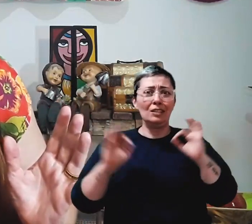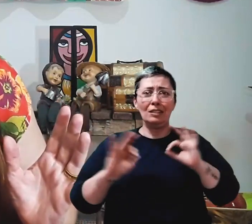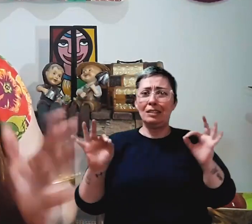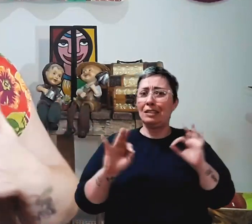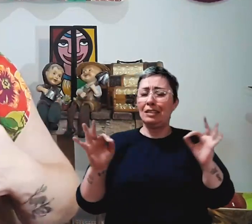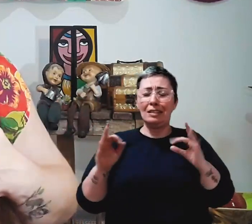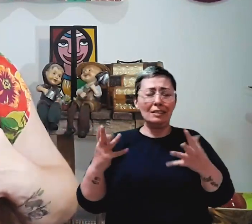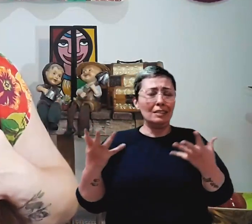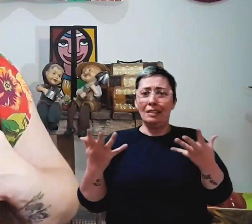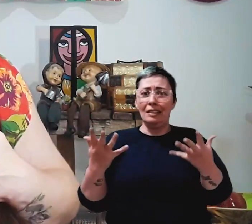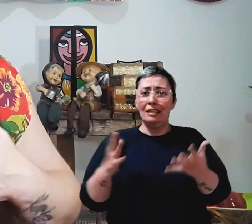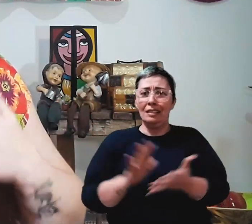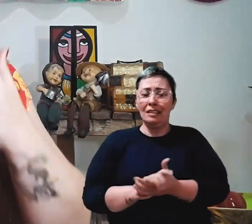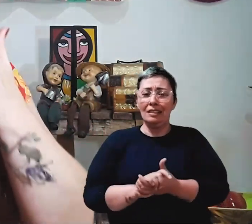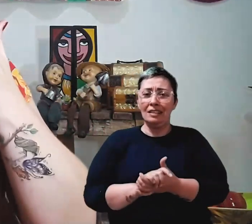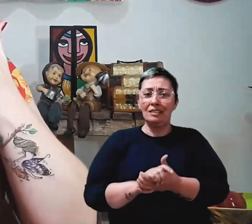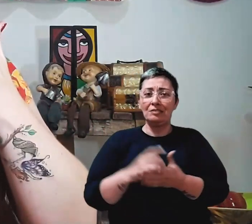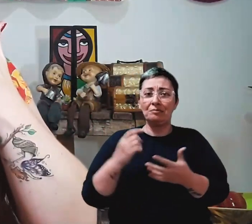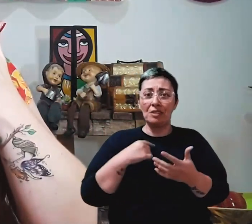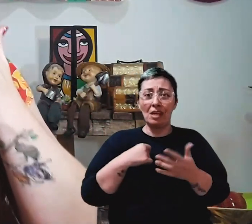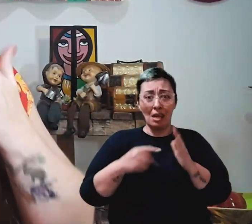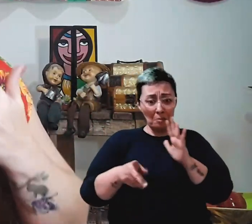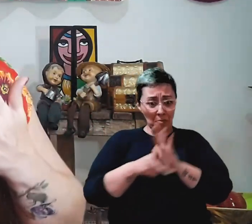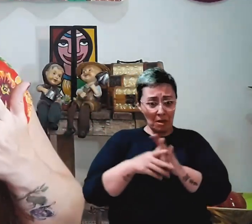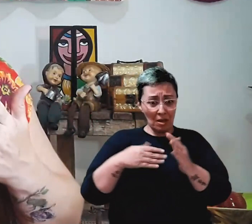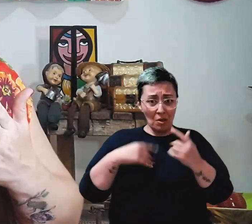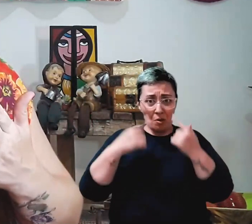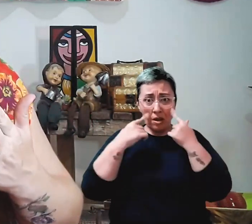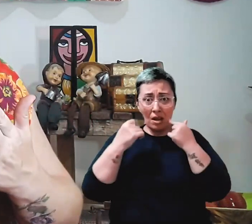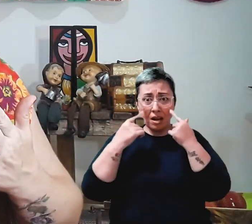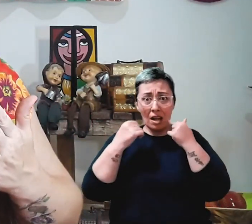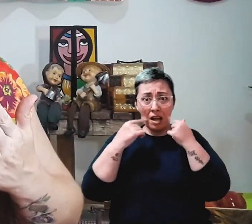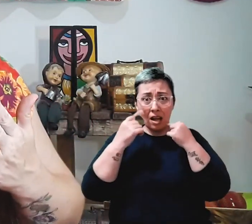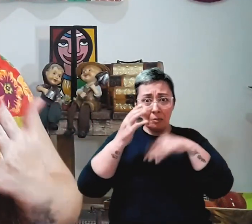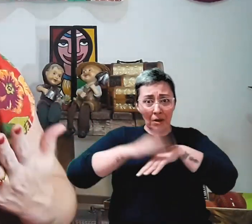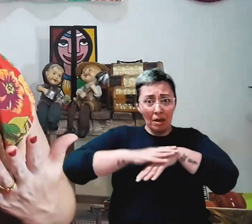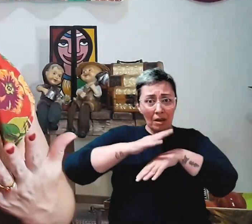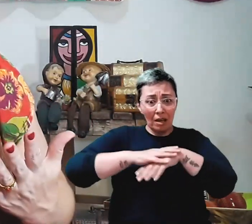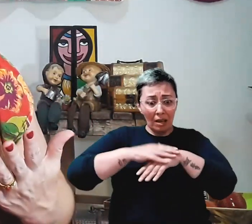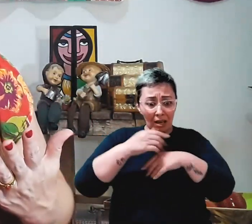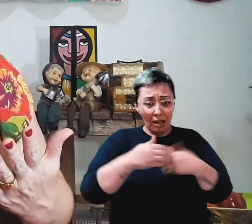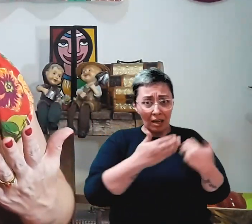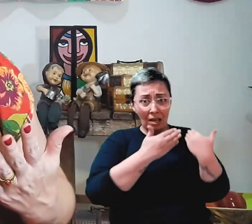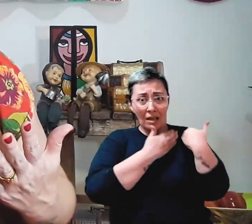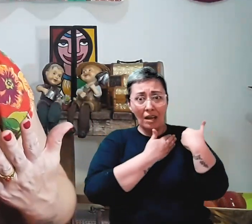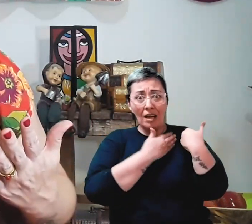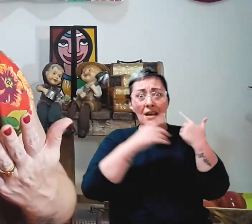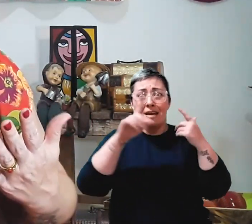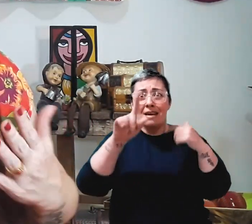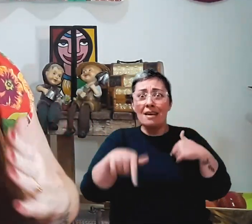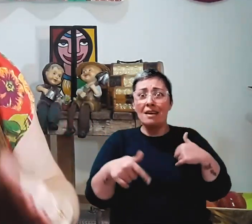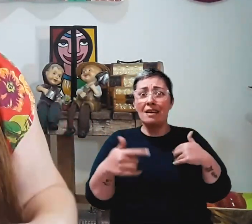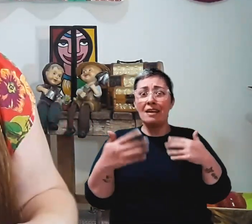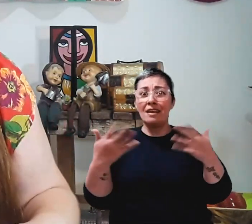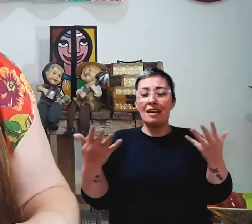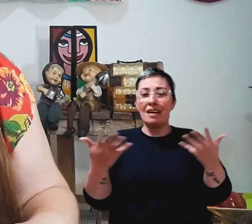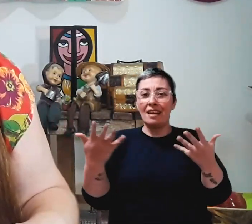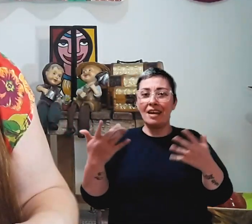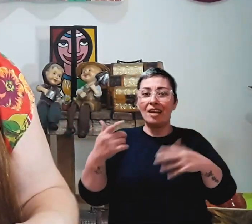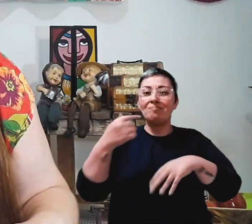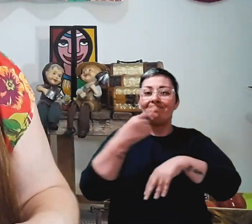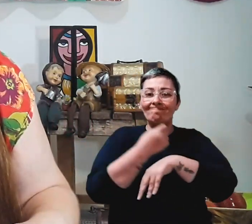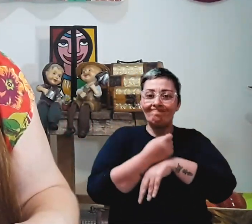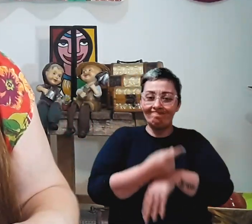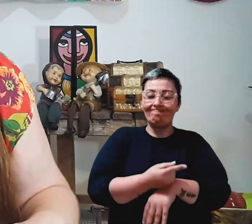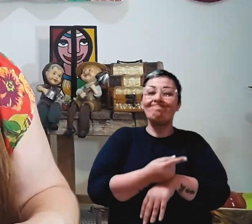incrível! E são as minhas próprias lágrimas que fazem isso, é isso! Naquele